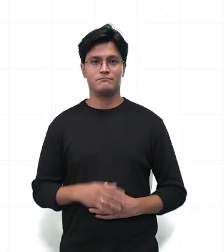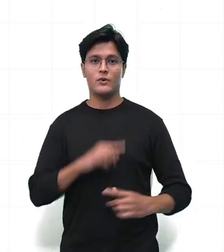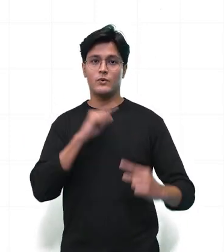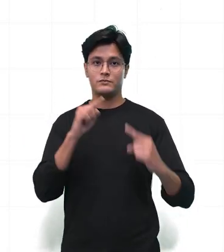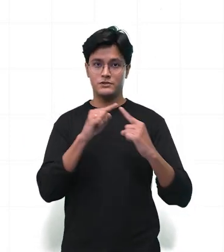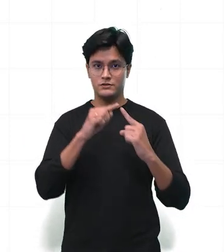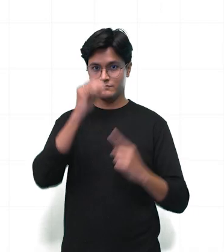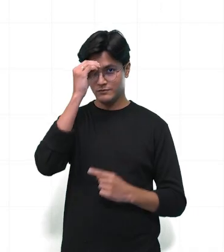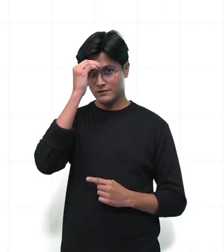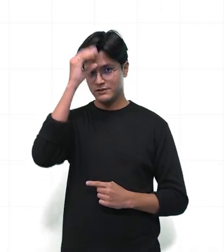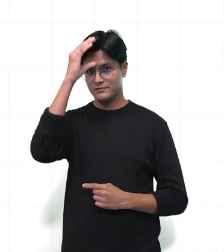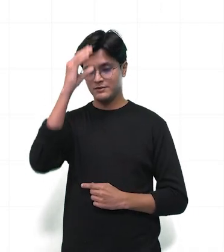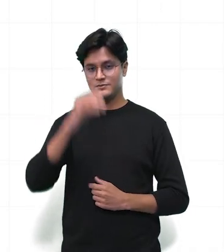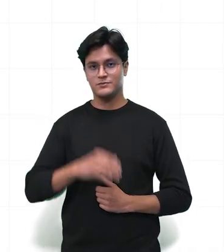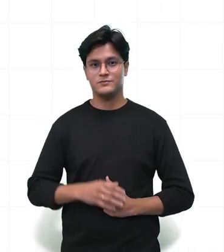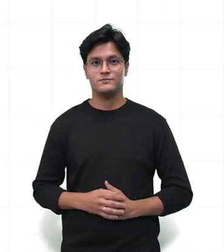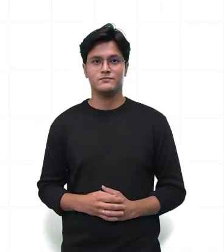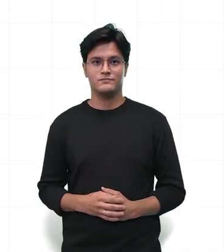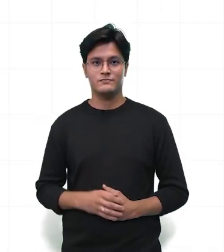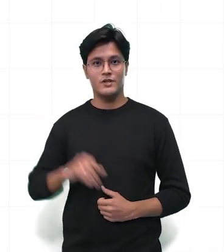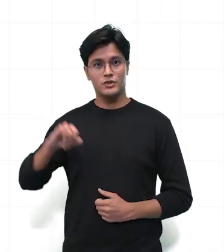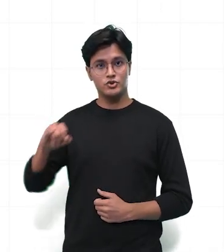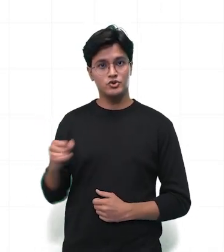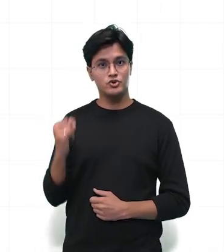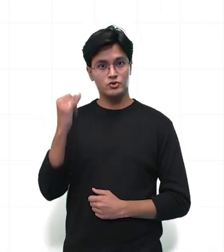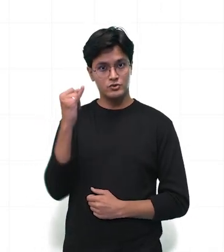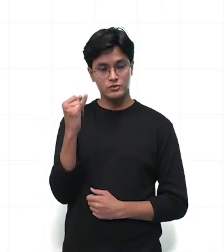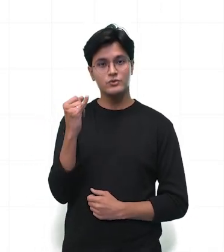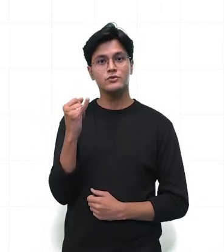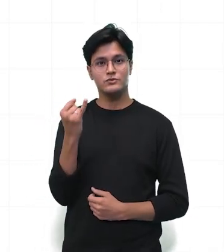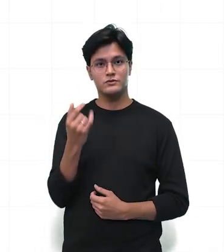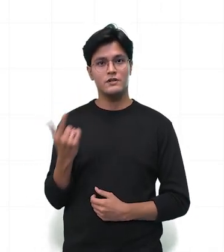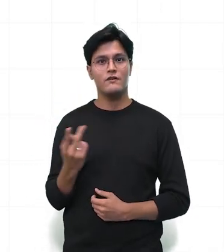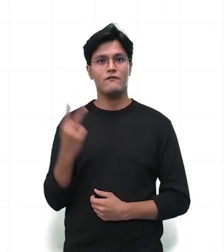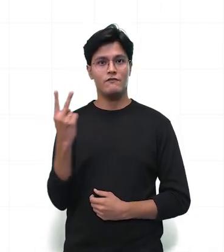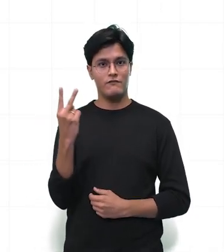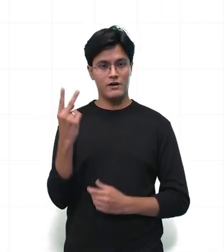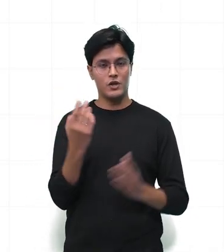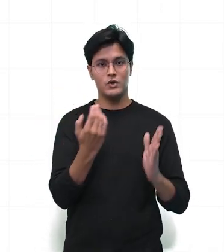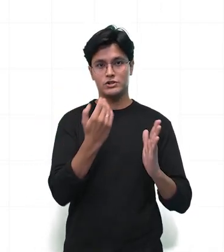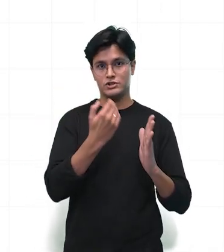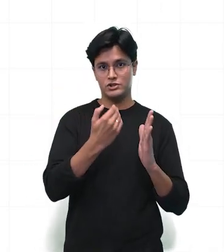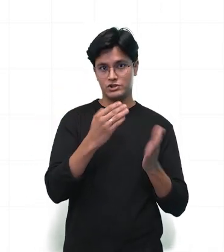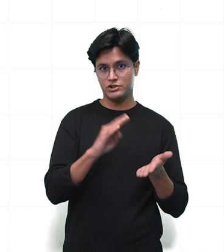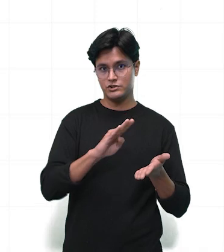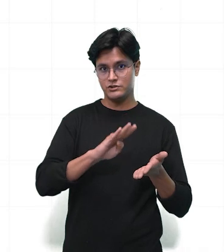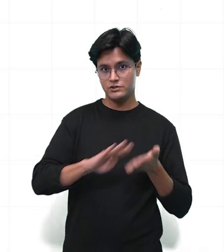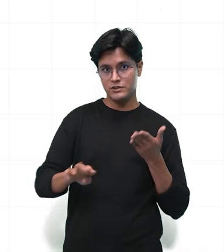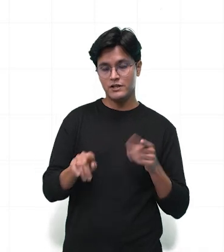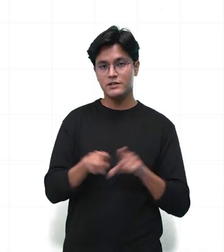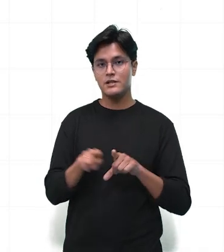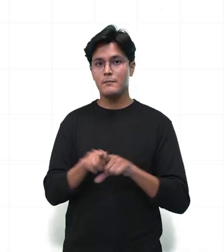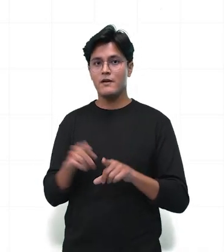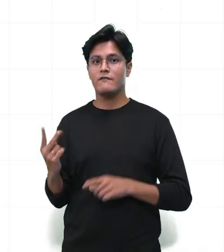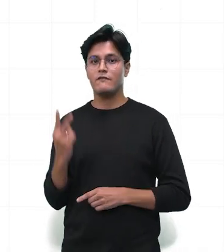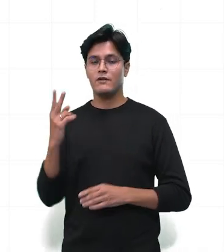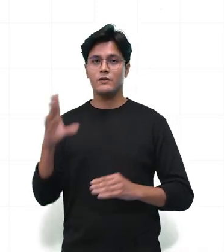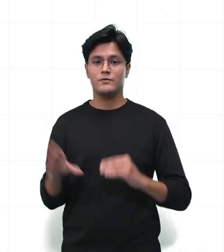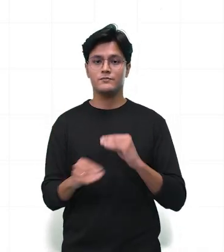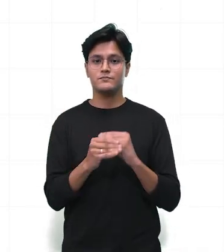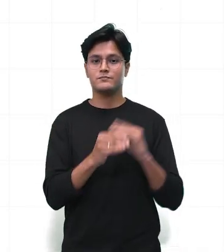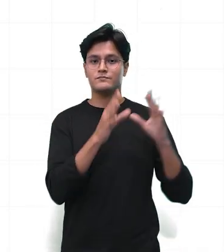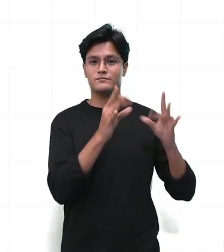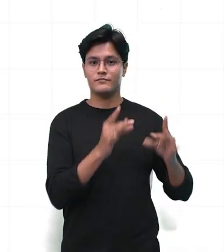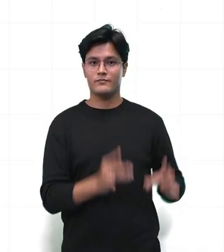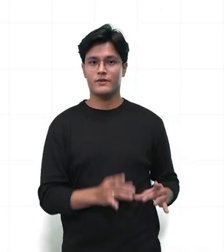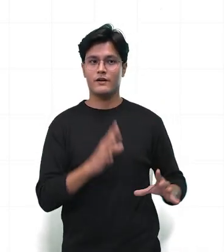conhecimento. Juros, decréscimos e acréscimos. O detalhamento é o cálculo de